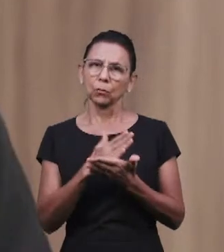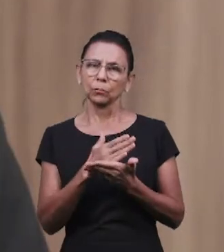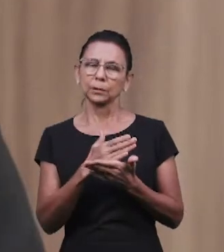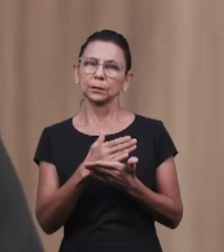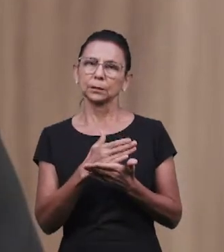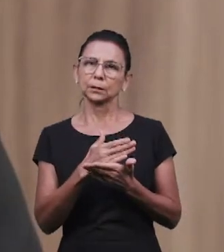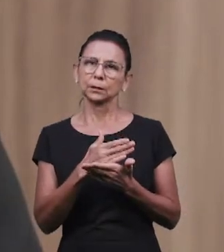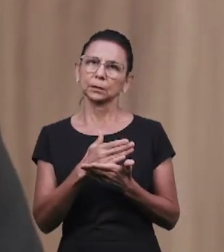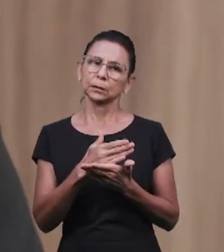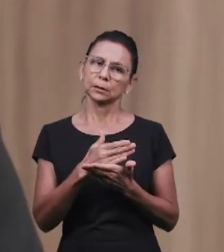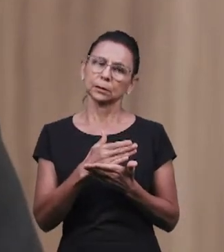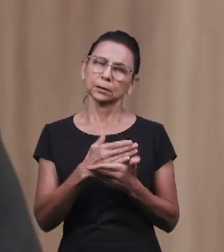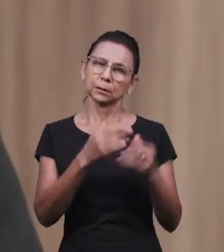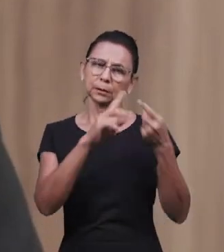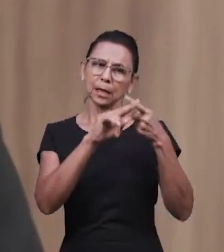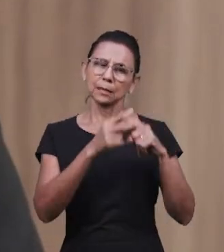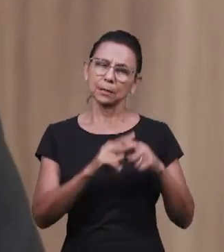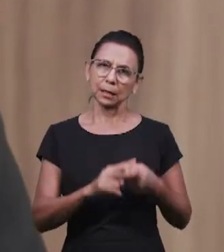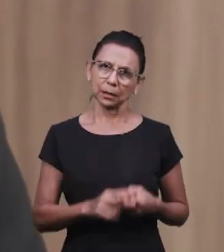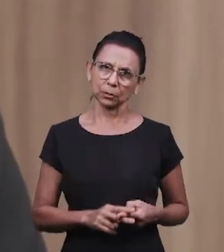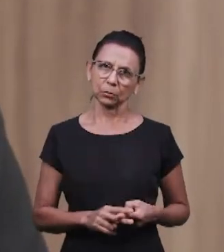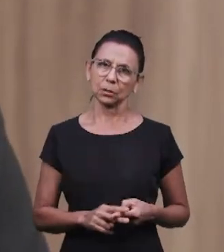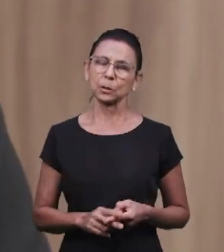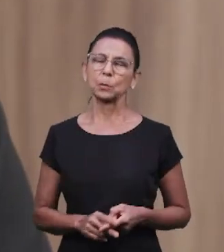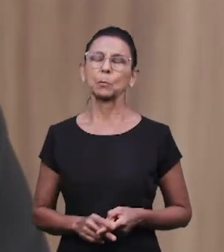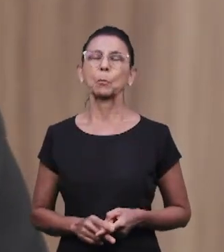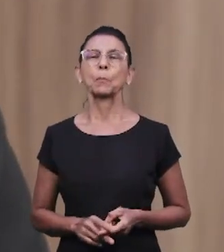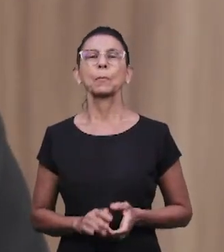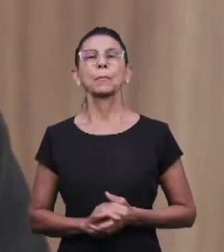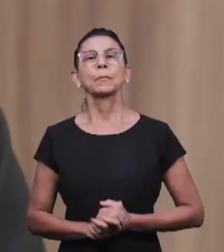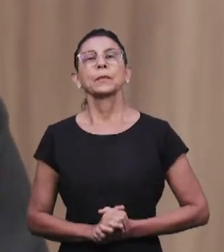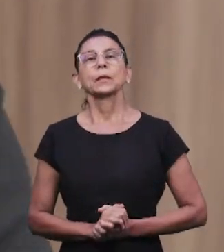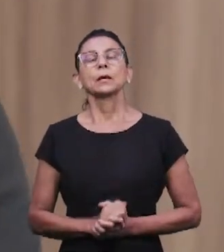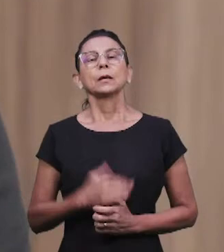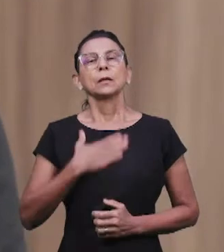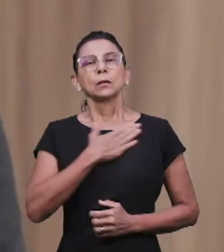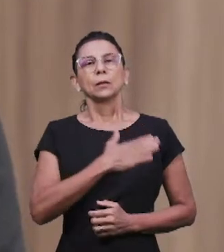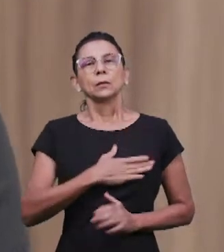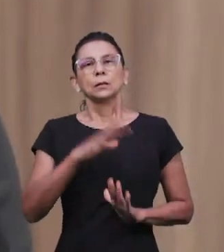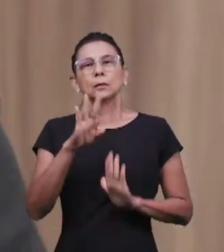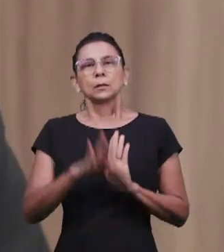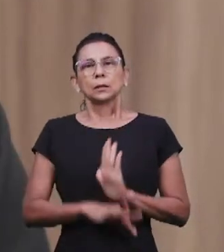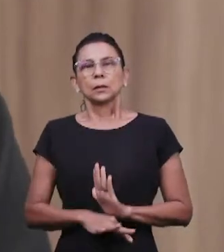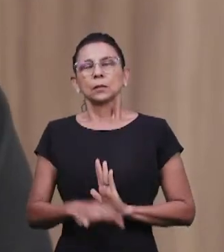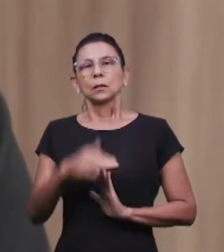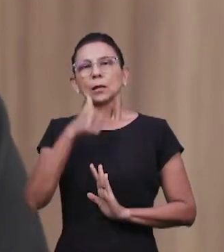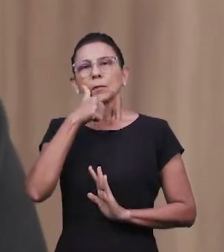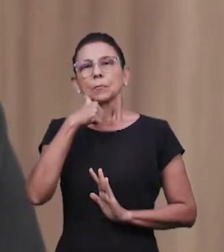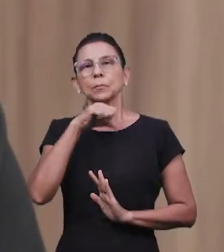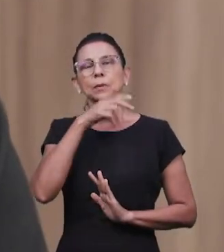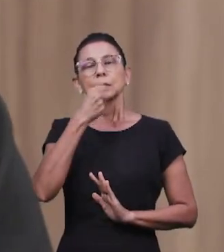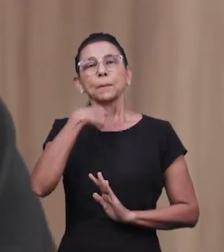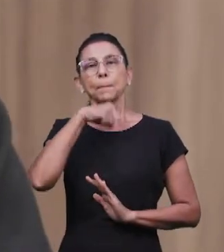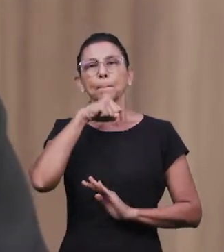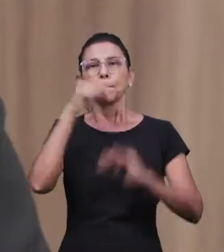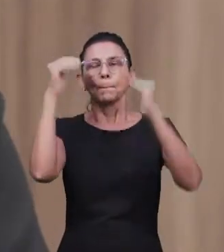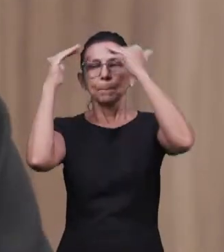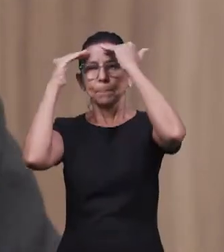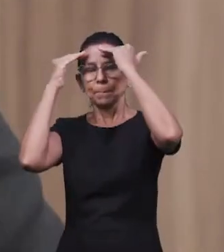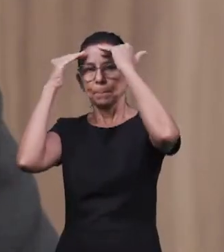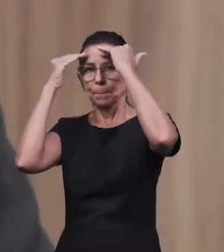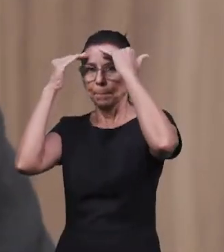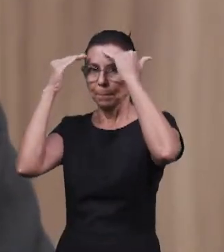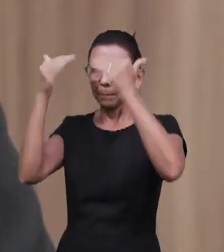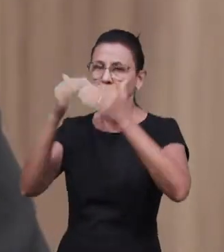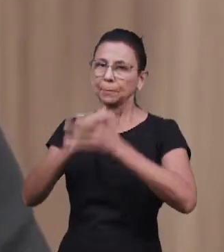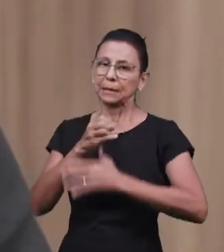realinhar as ações propostas anteriormente. E eu costumo usar muito o texto honrai teu pai e tua mãe. Sempre